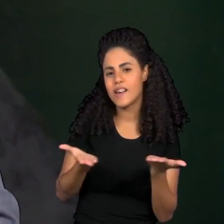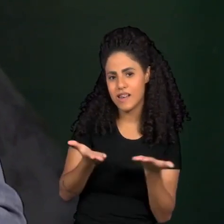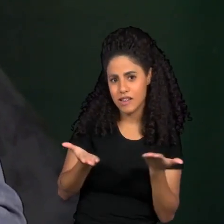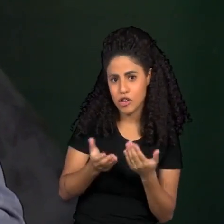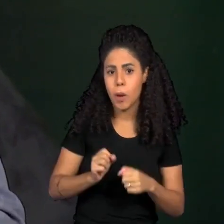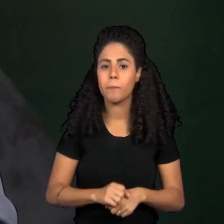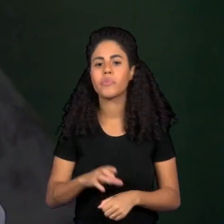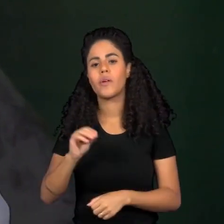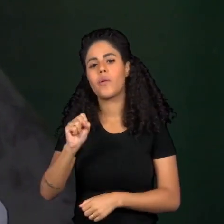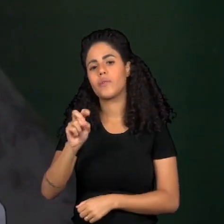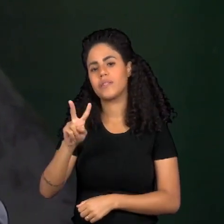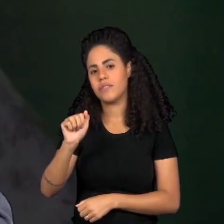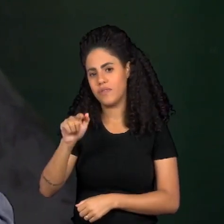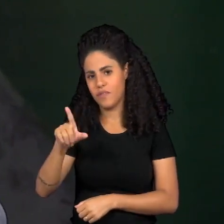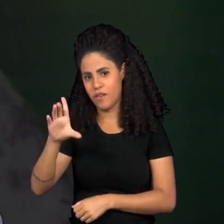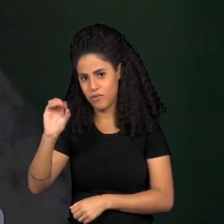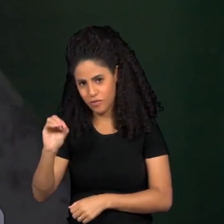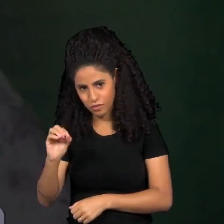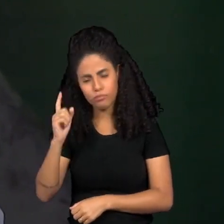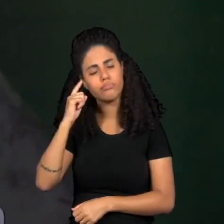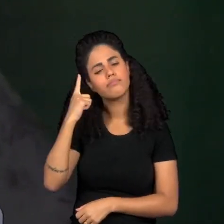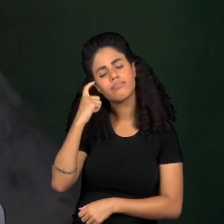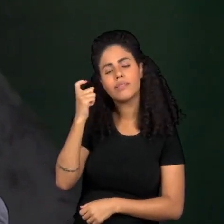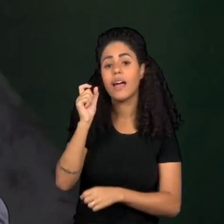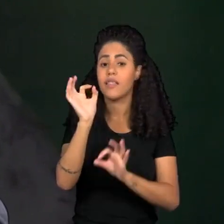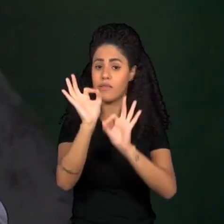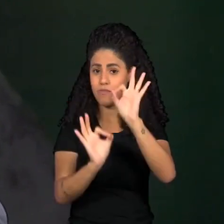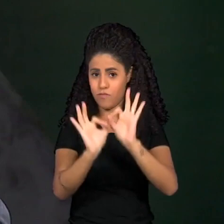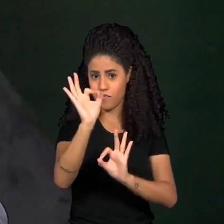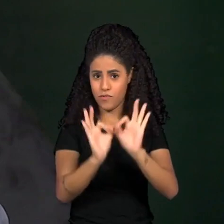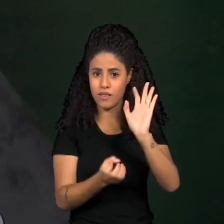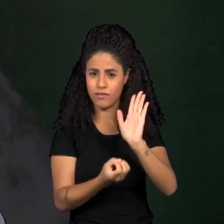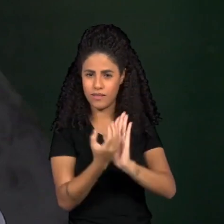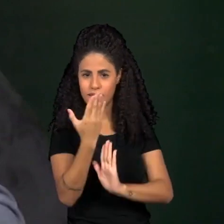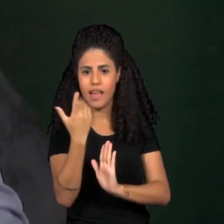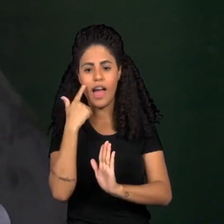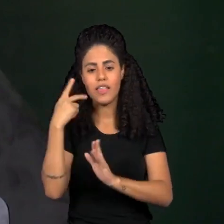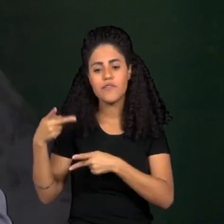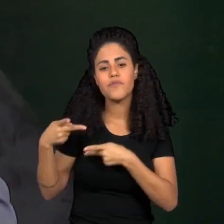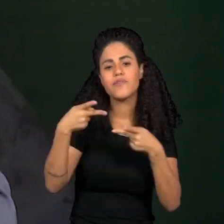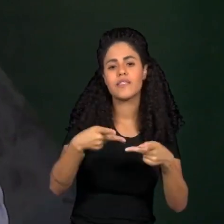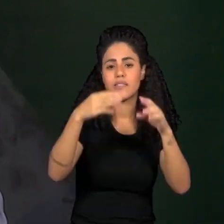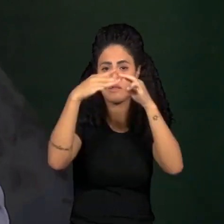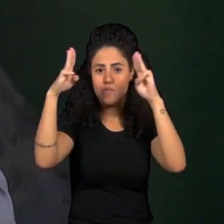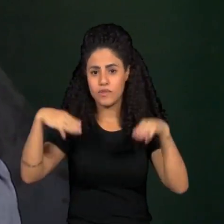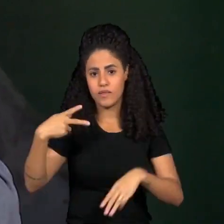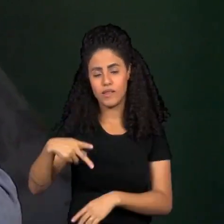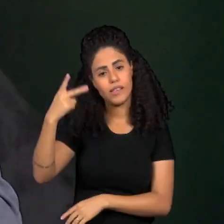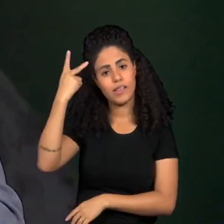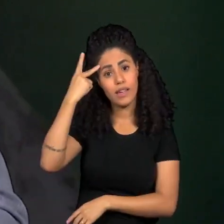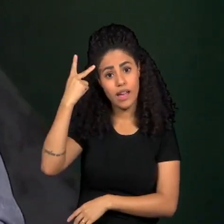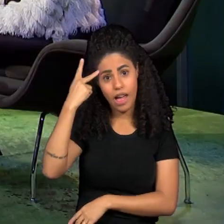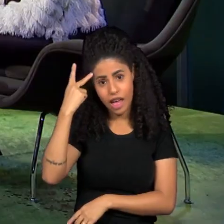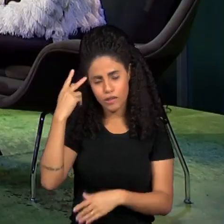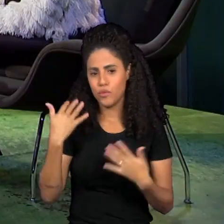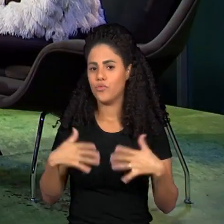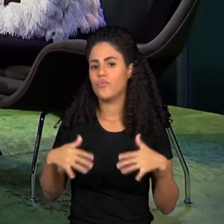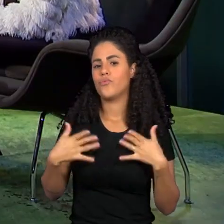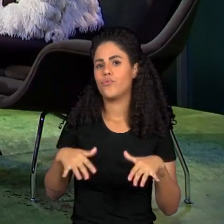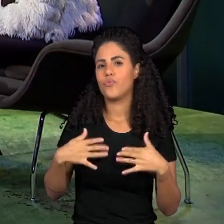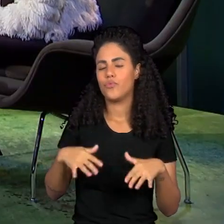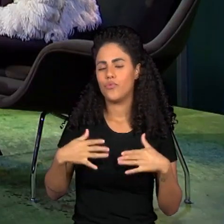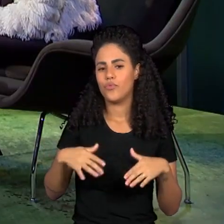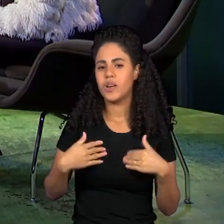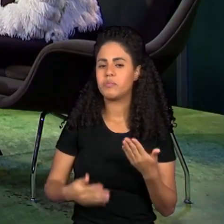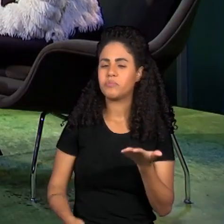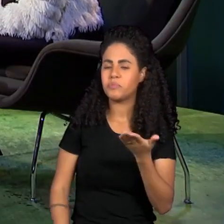queridíssimo Oswaldo Faustino. Né? Ele é o idealizador de um projeto de visita a museus aqui em São Paulo que deu o que falar. Não é?